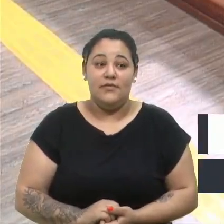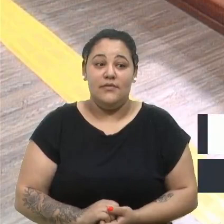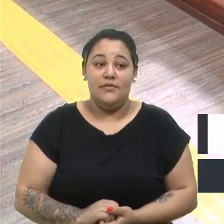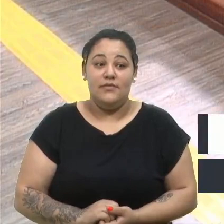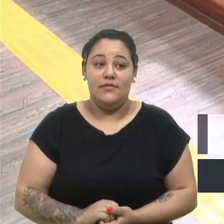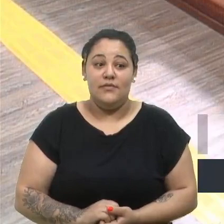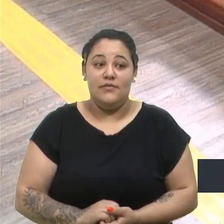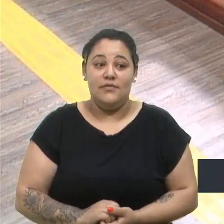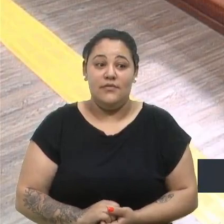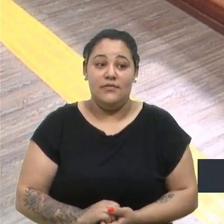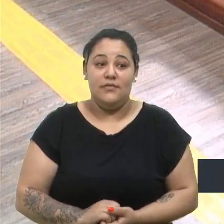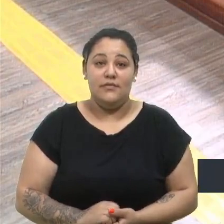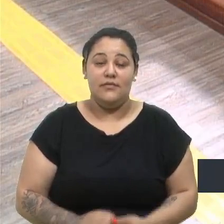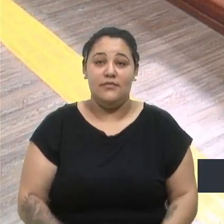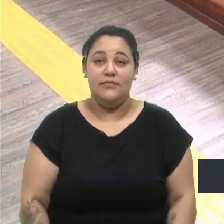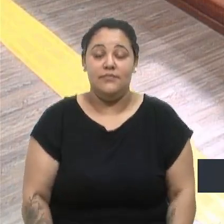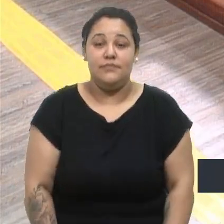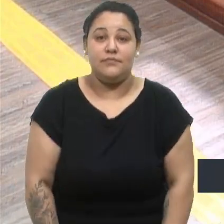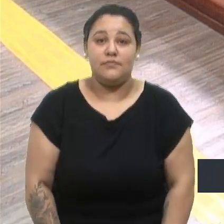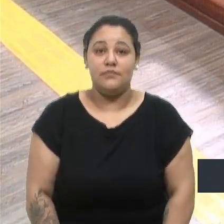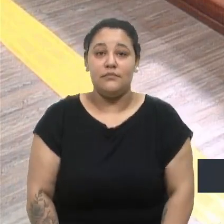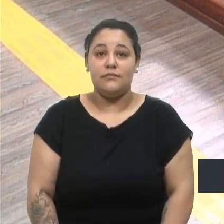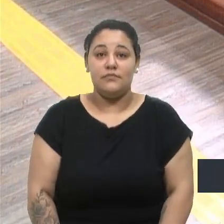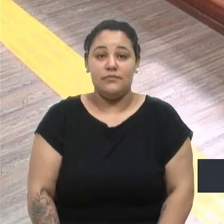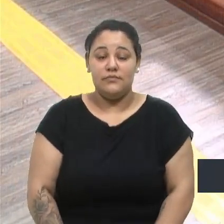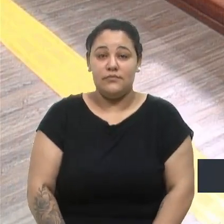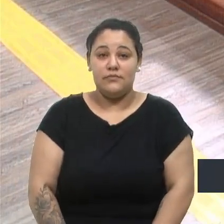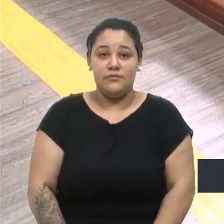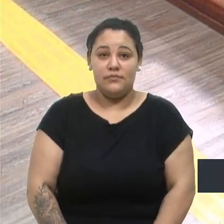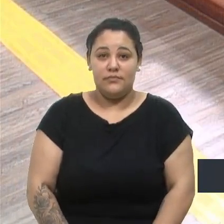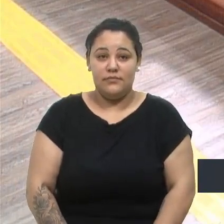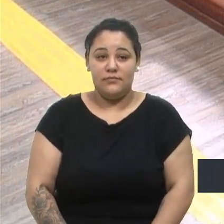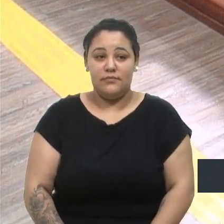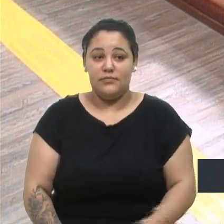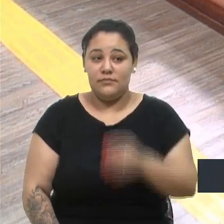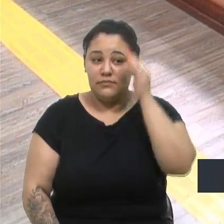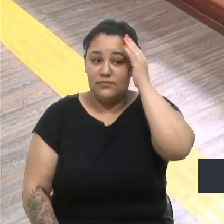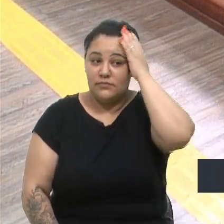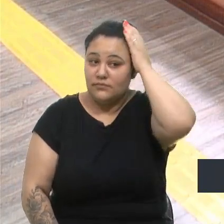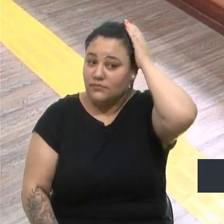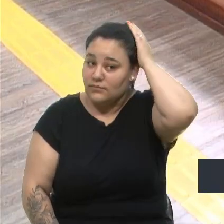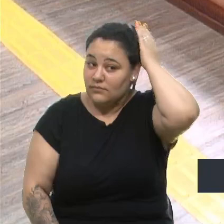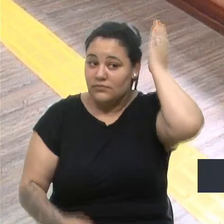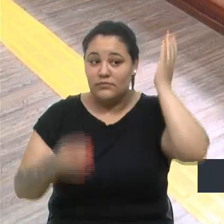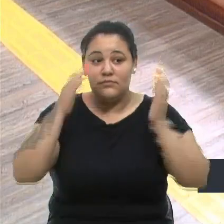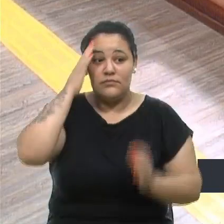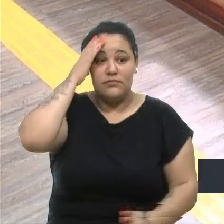Como vota Marisol Santos? Não, eu te dou uma chance. Entendeu?